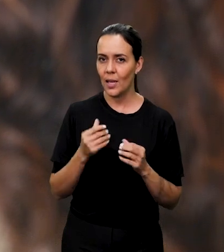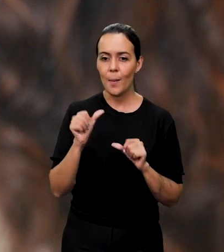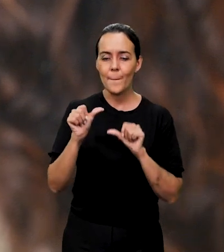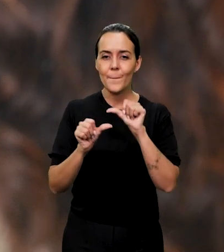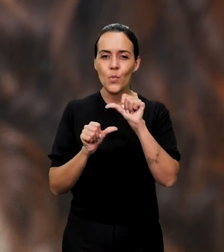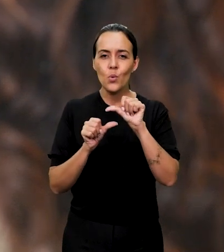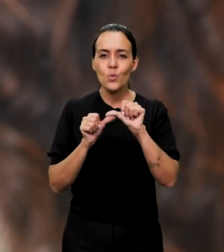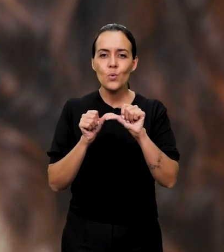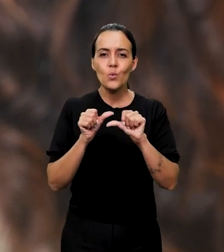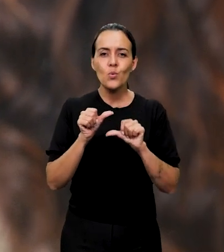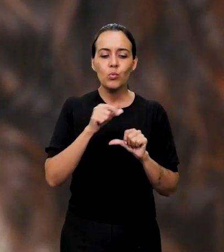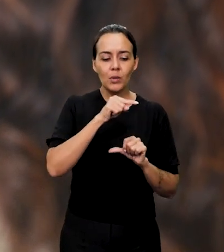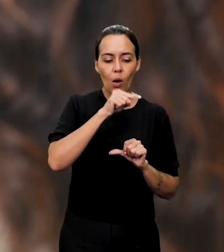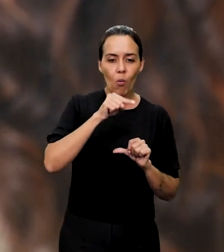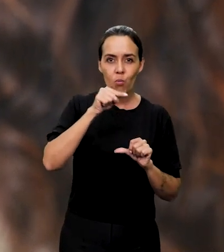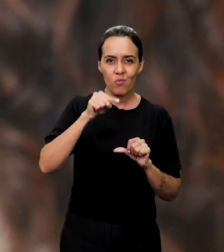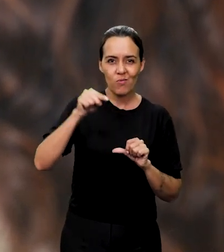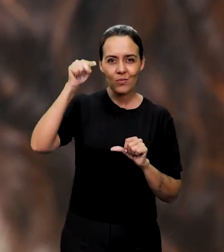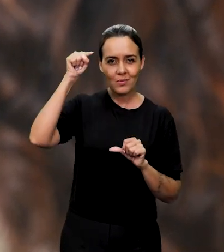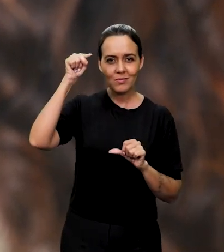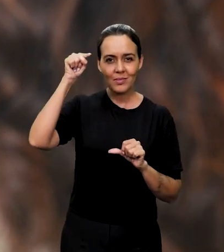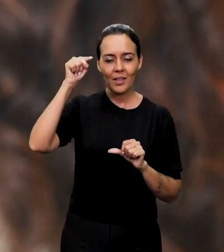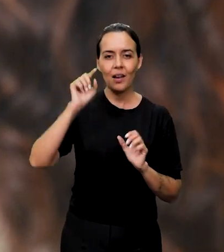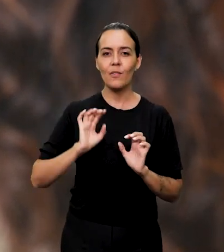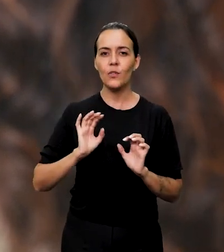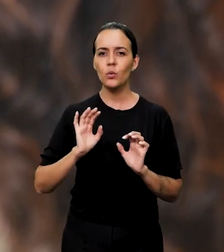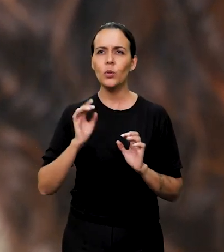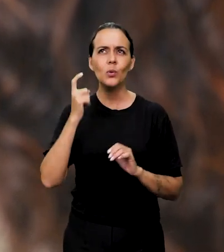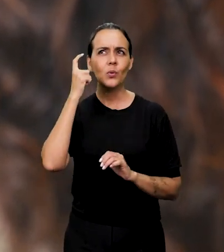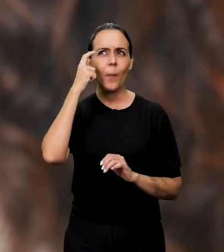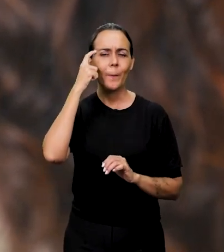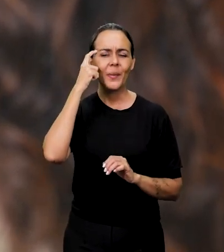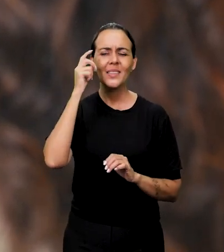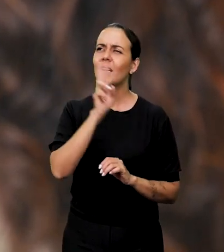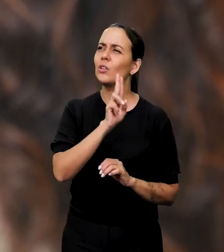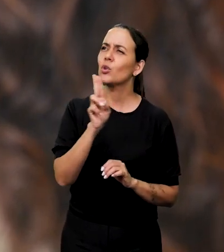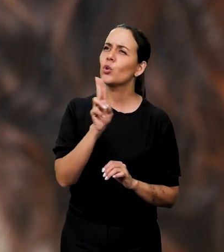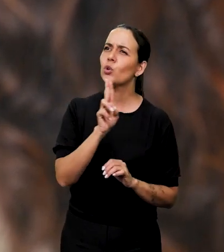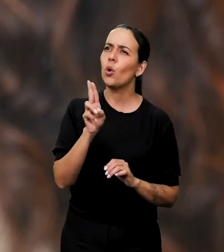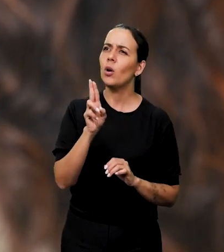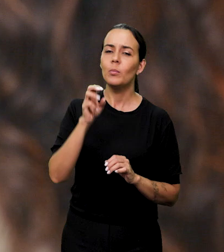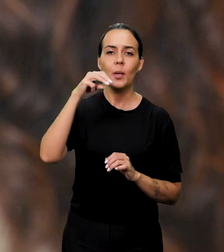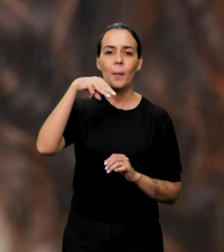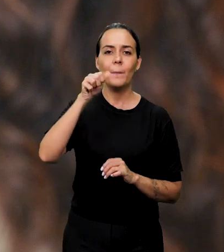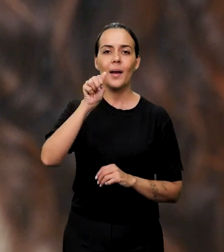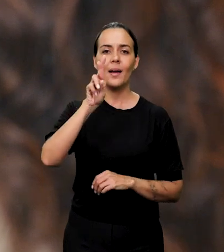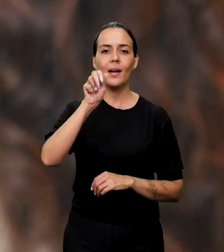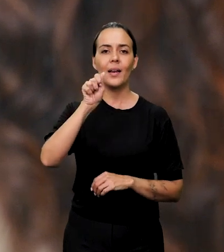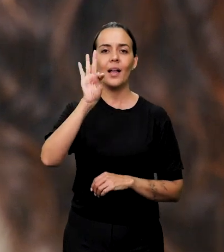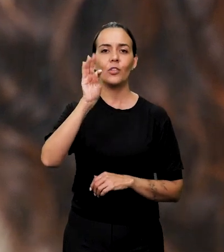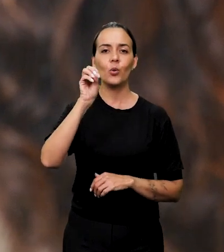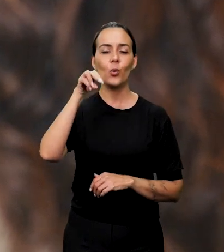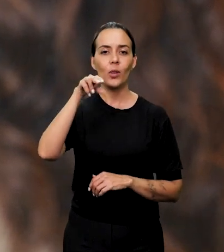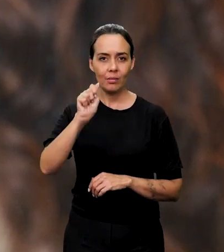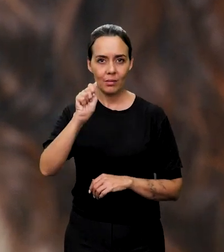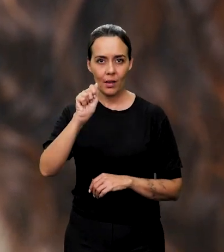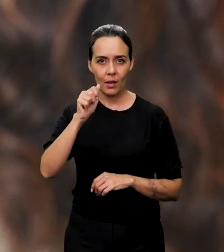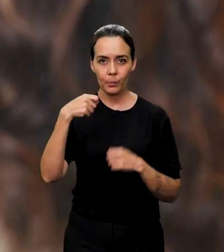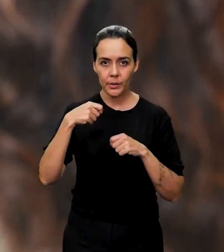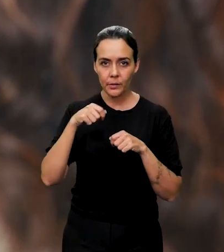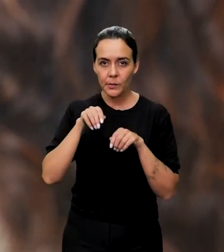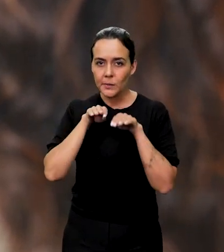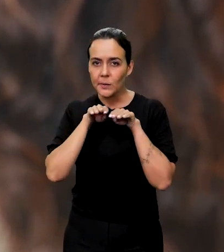altera o gráfico, eu acho, sabe, de uma coisa, ainda mais pensando nessa coisa que chamam de maratonar, né? Tem uma coisa de